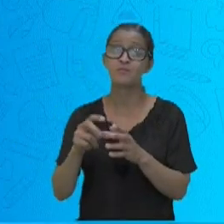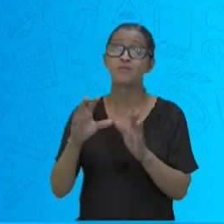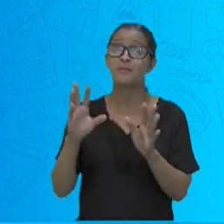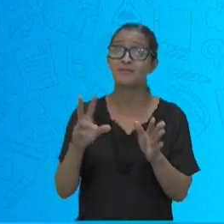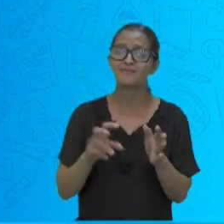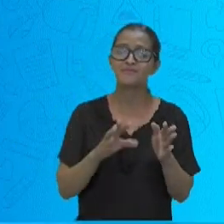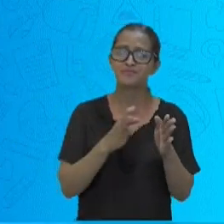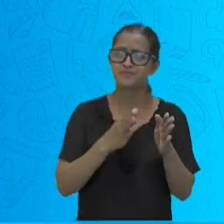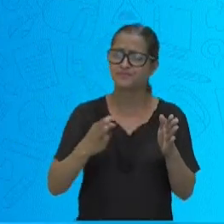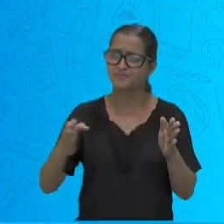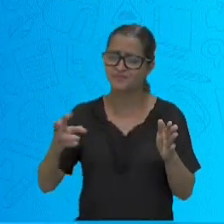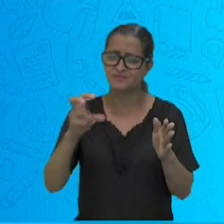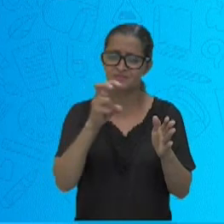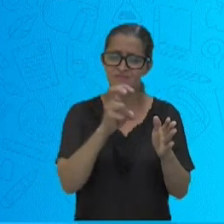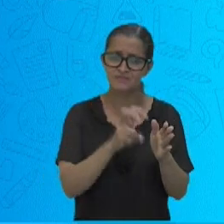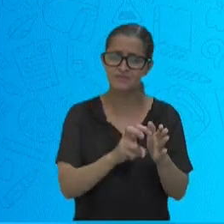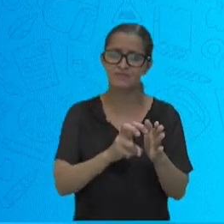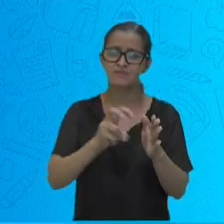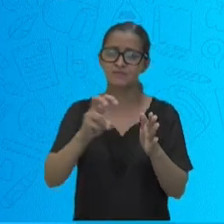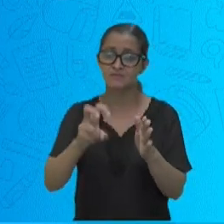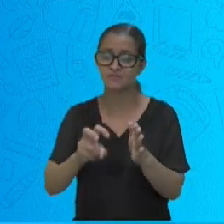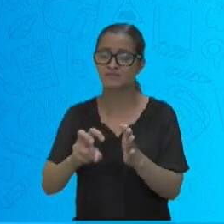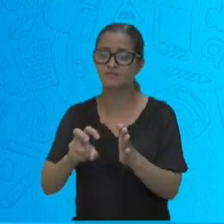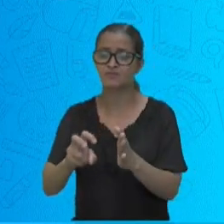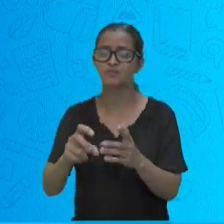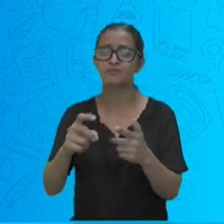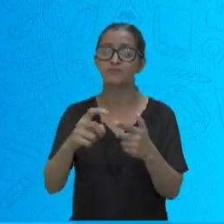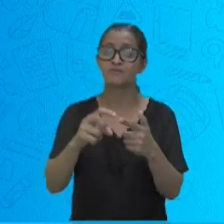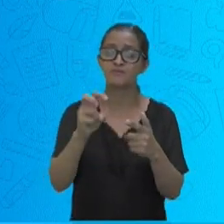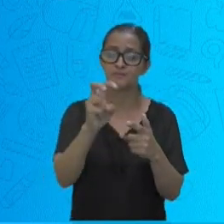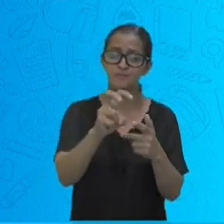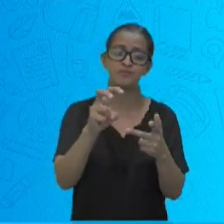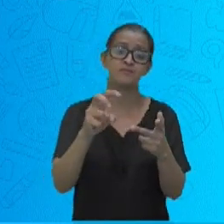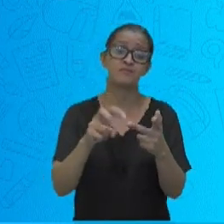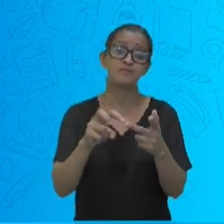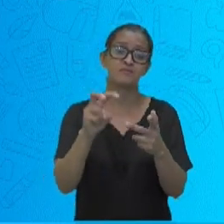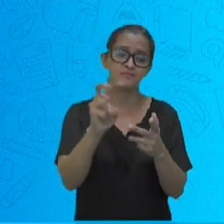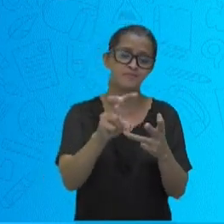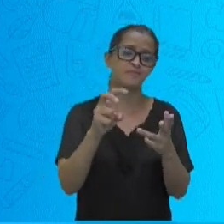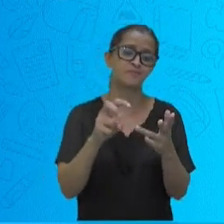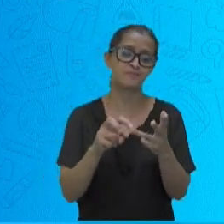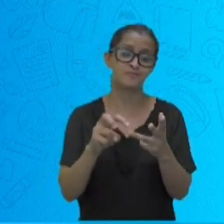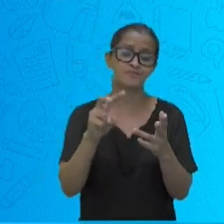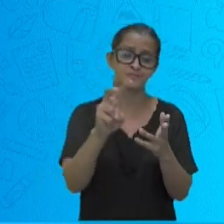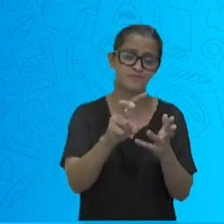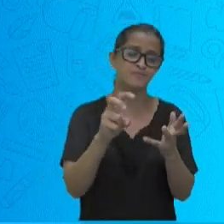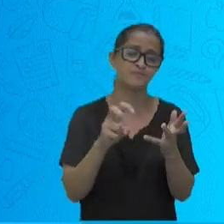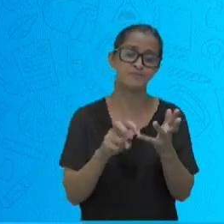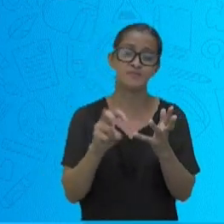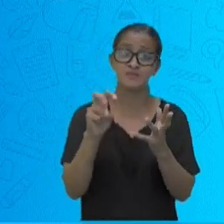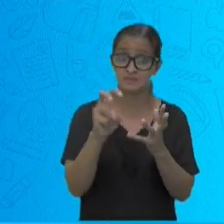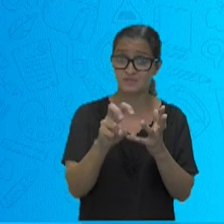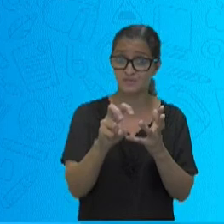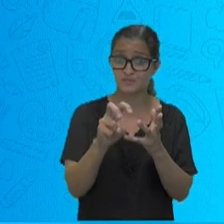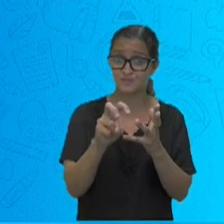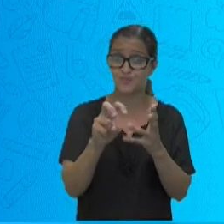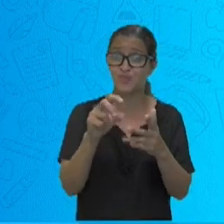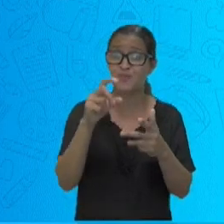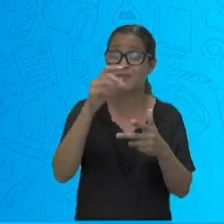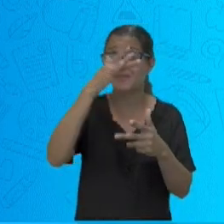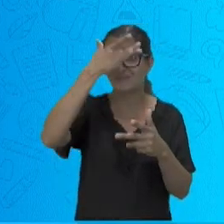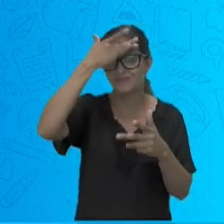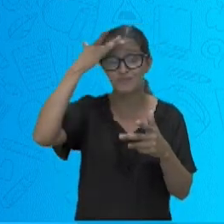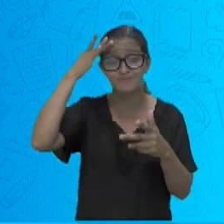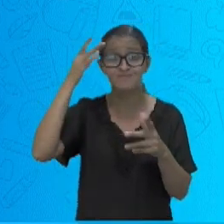5 pessoas. Eu poderia colocar de uma em uma pessoa, mas o nosso espaço aqui, ele